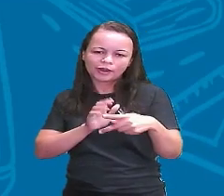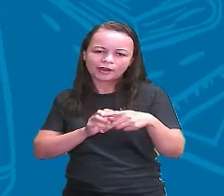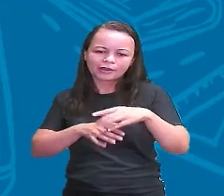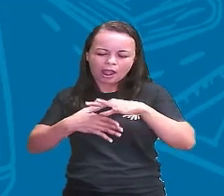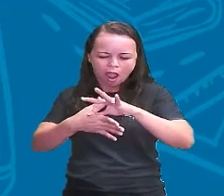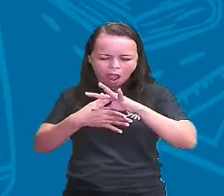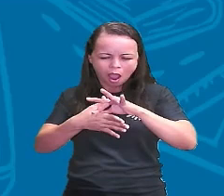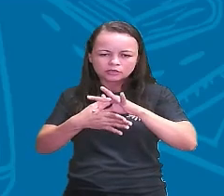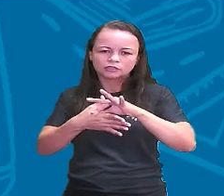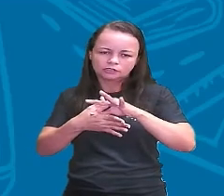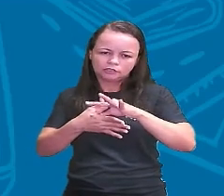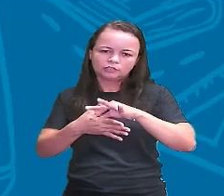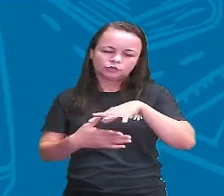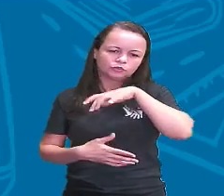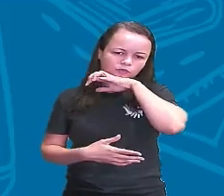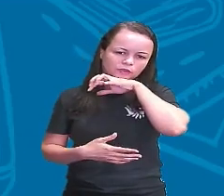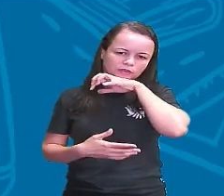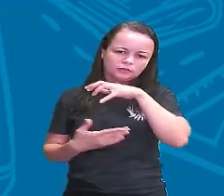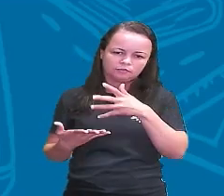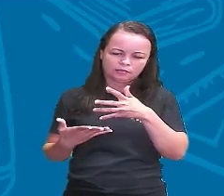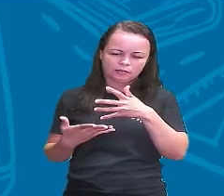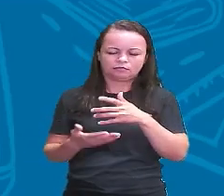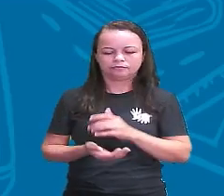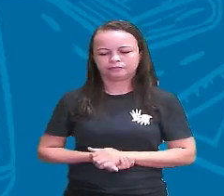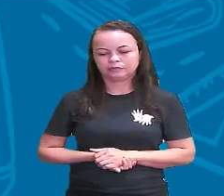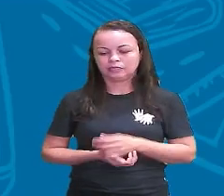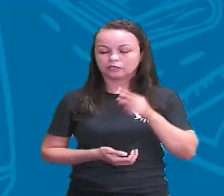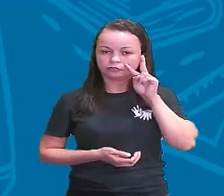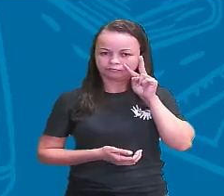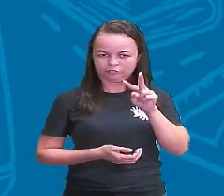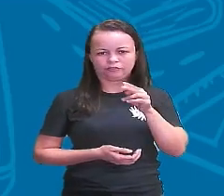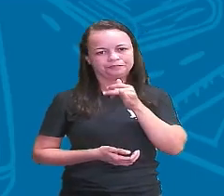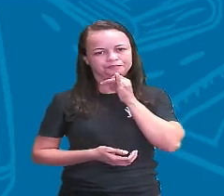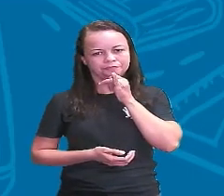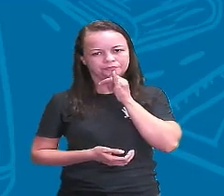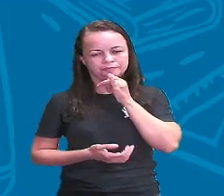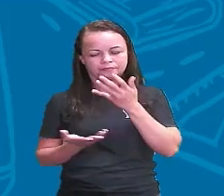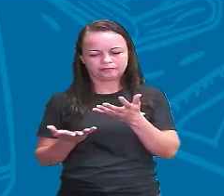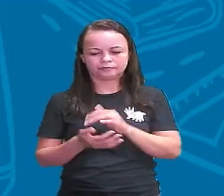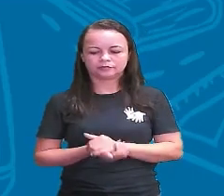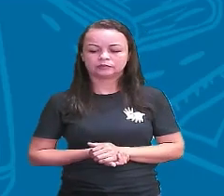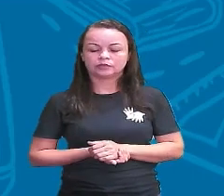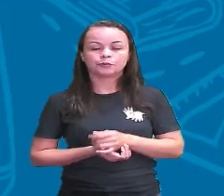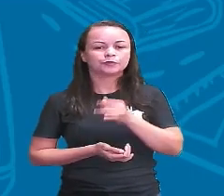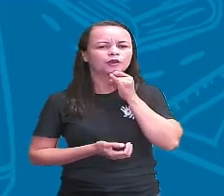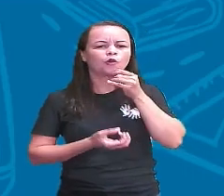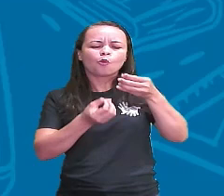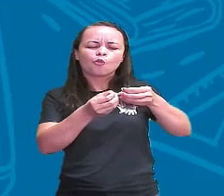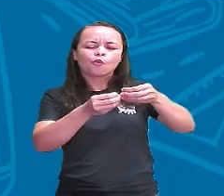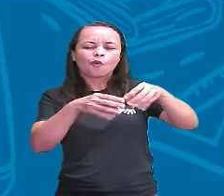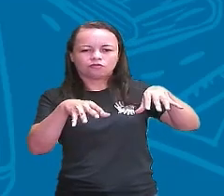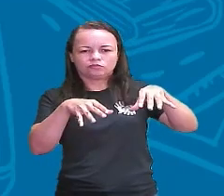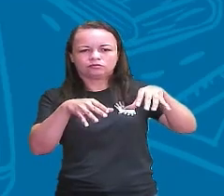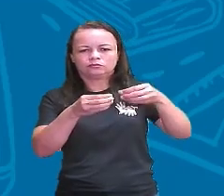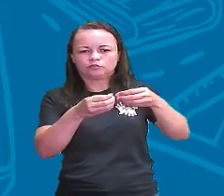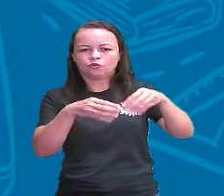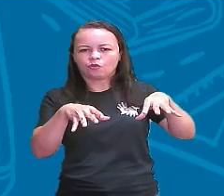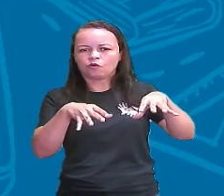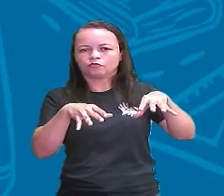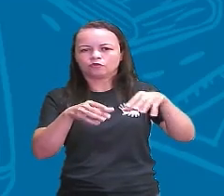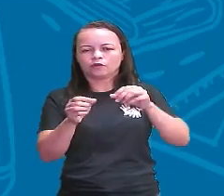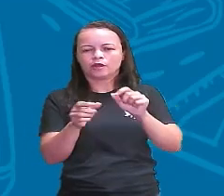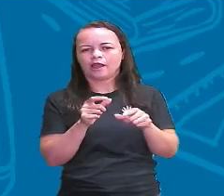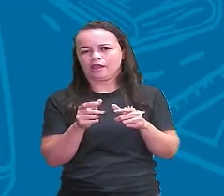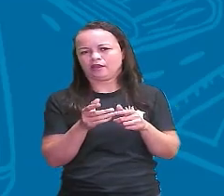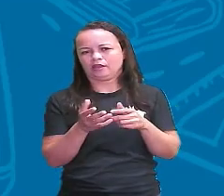próprio animal em si, tá certo? E a gente vai ver aqui alguns exemplos, como por exemplo o ovo. Quando a gente consome ovo, a